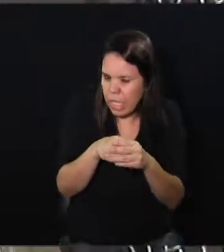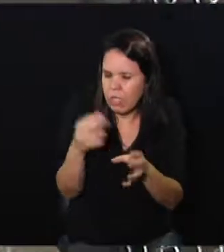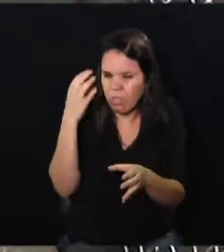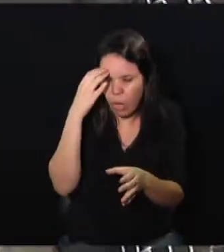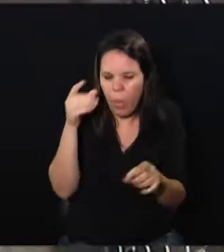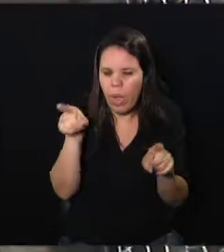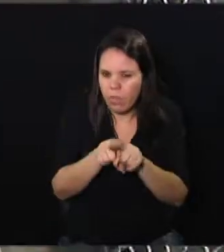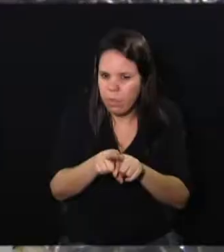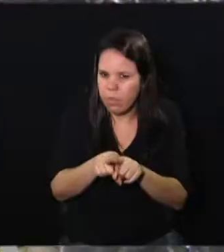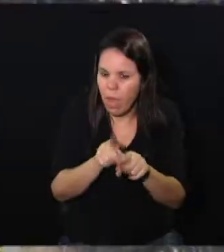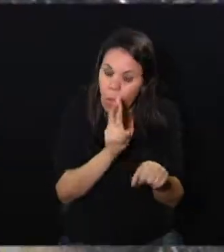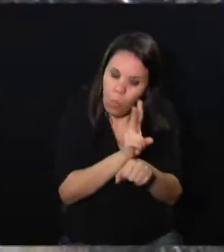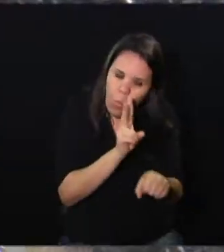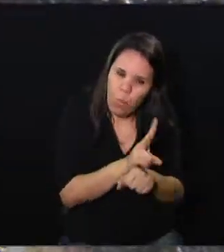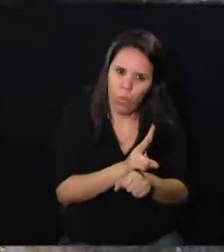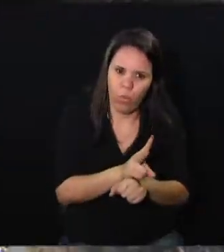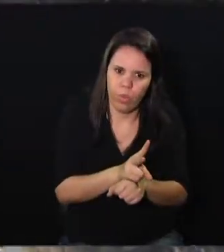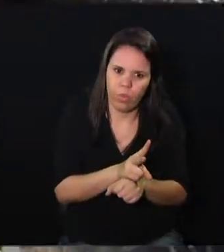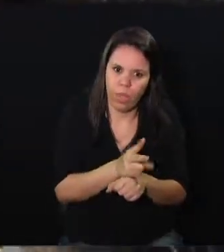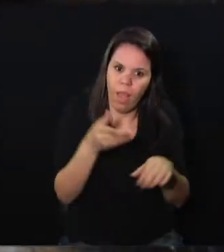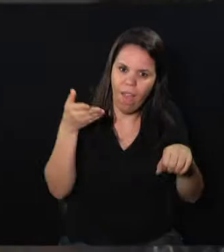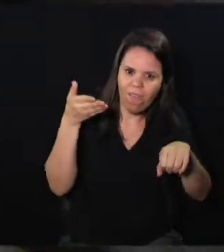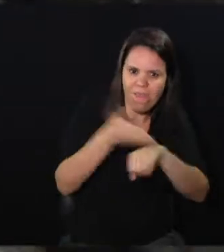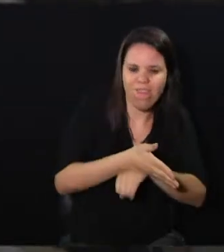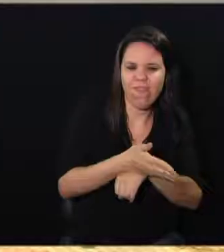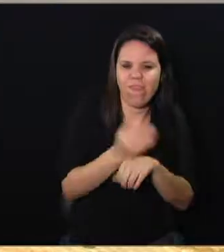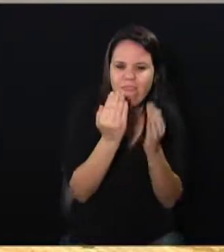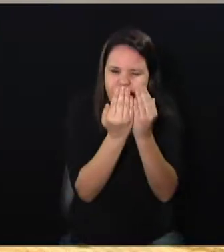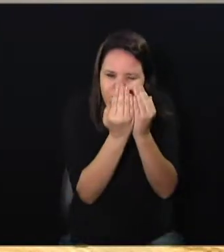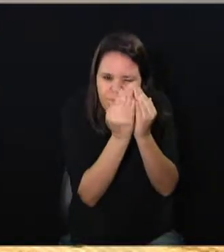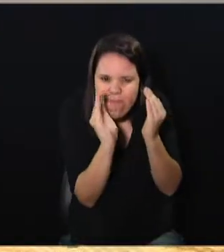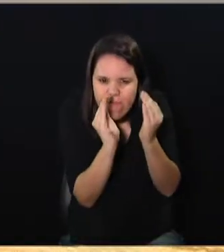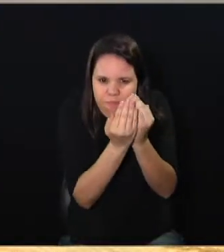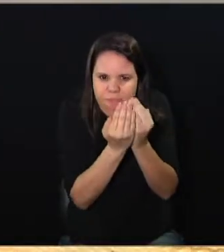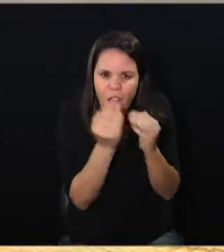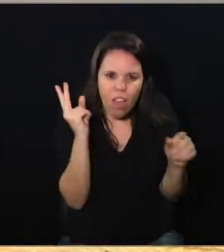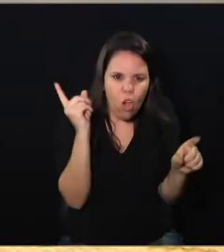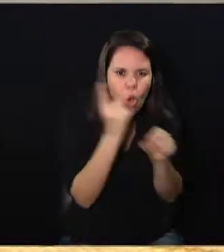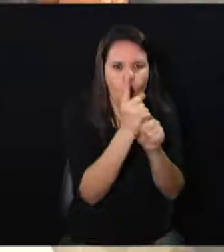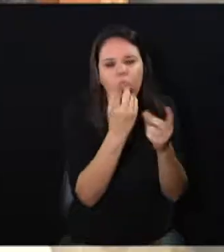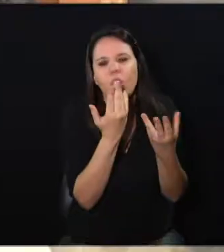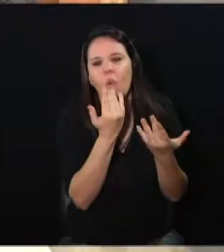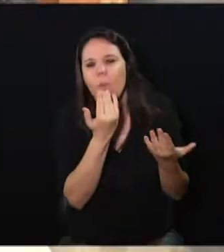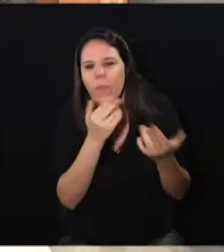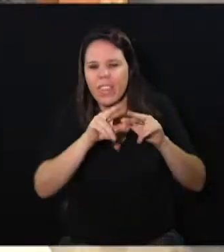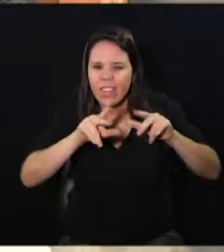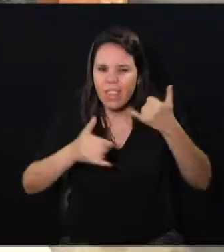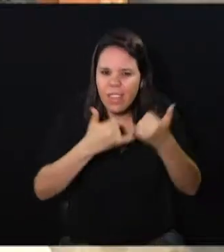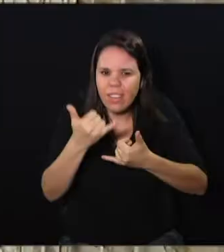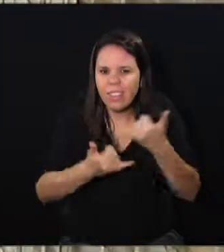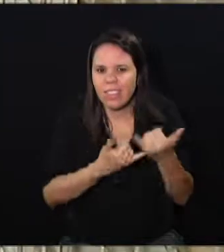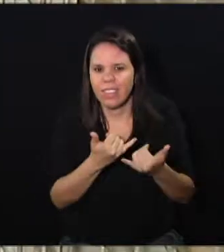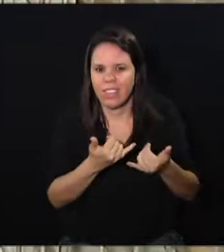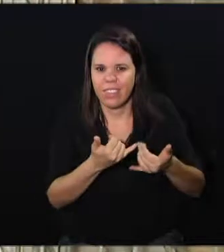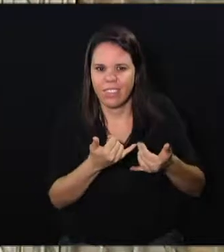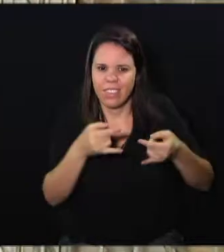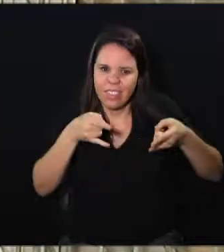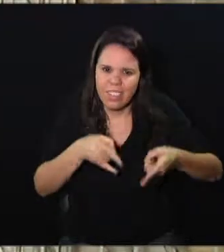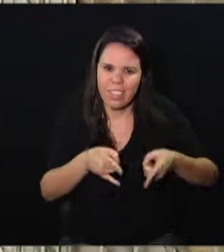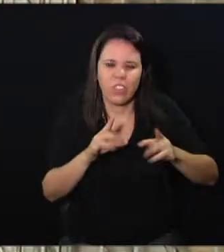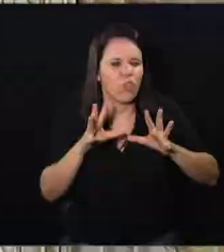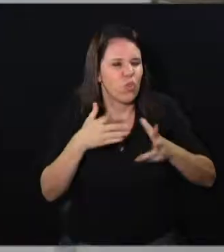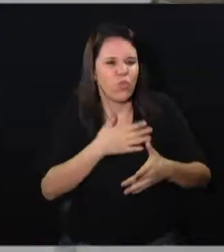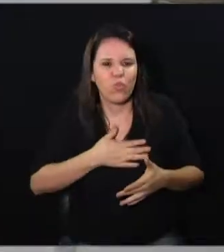que serve de abrigo. Eles entram por esta portinha e encontram muita comida, brinquedos e caminhas para todos